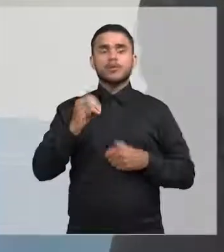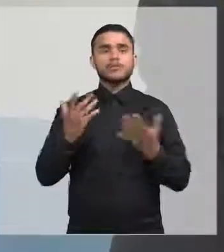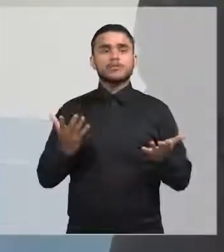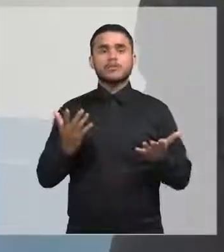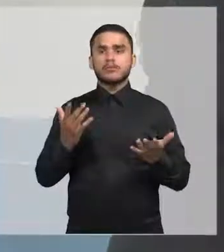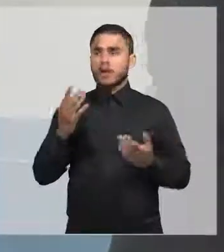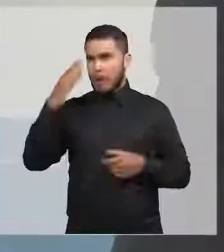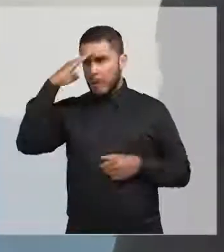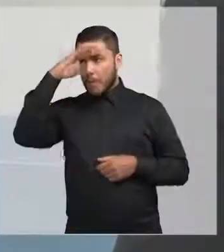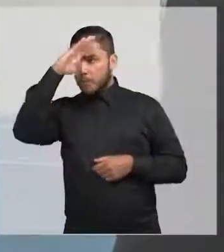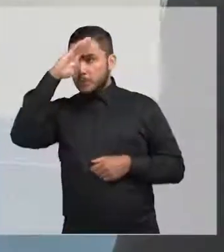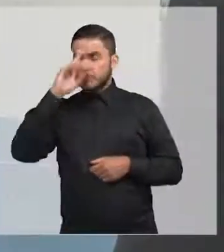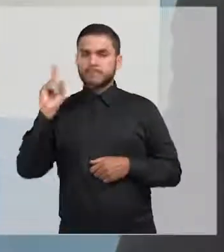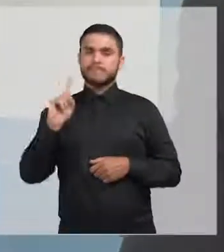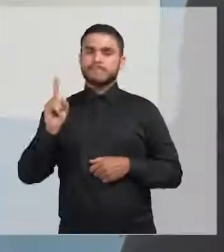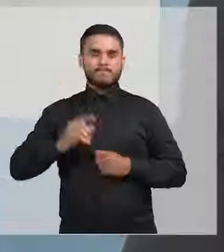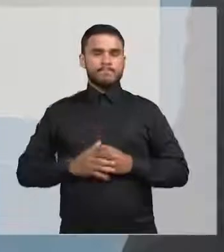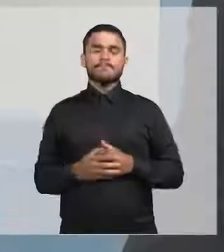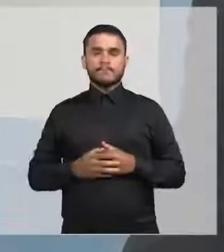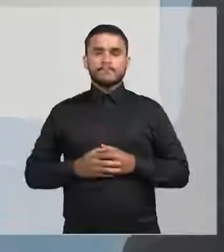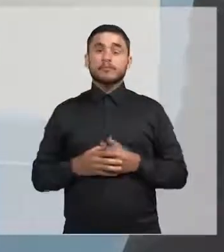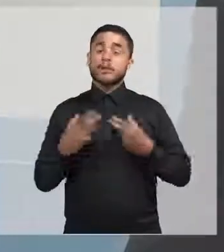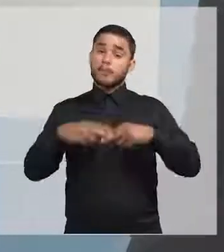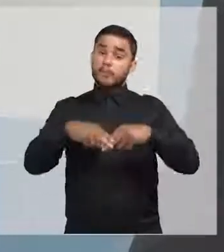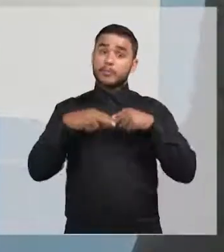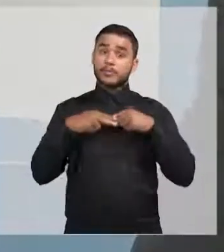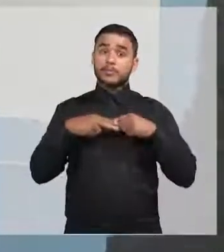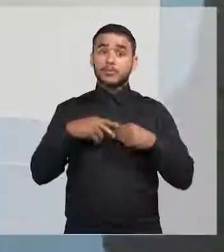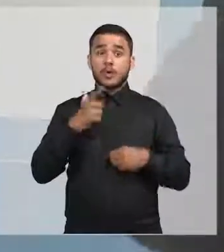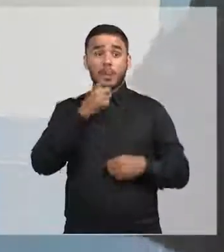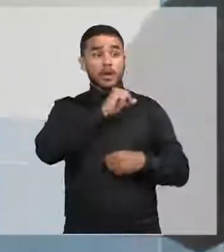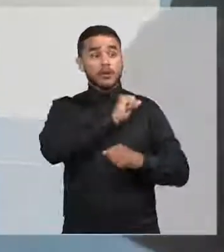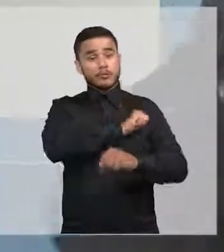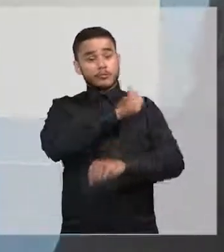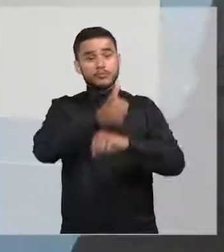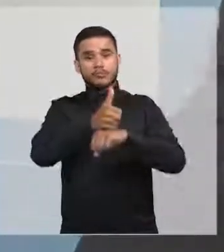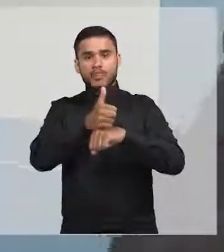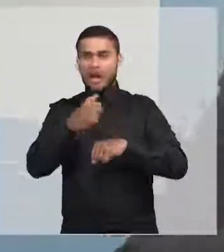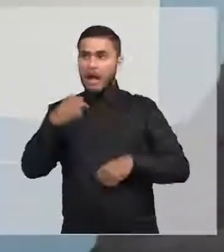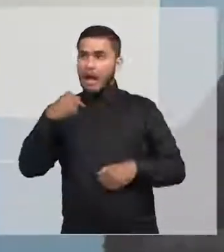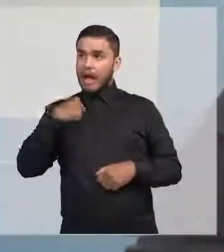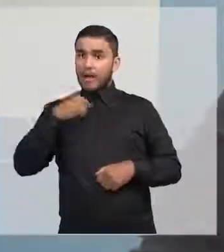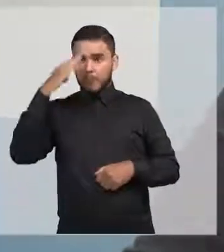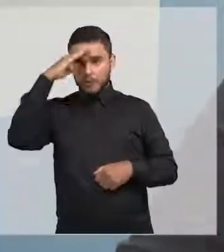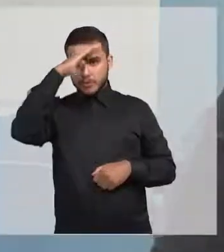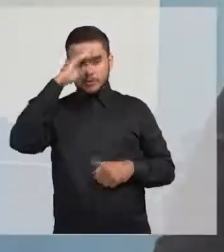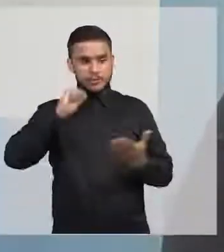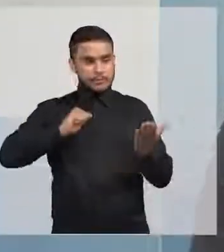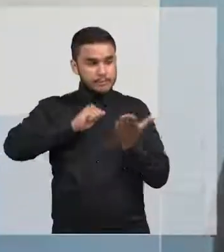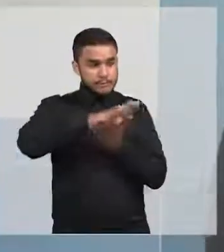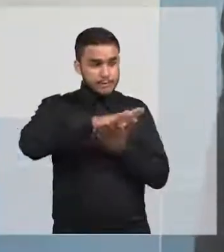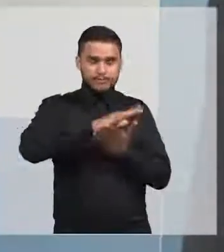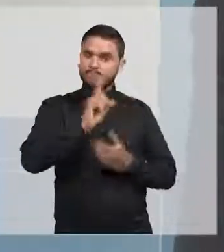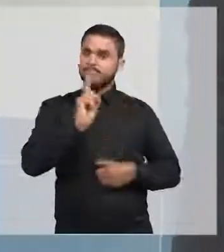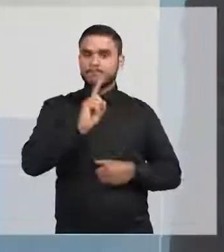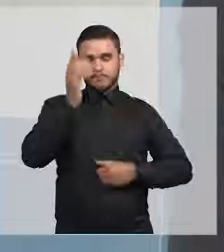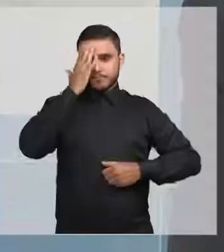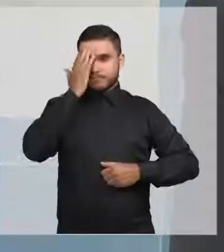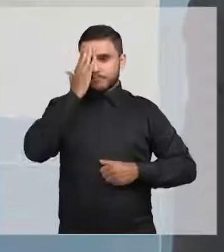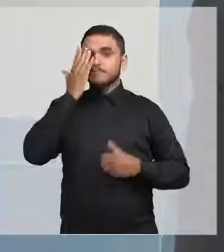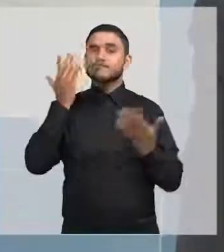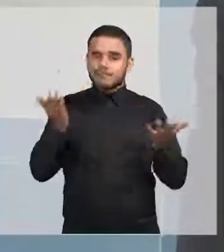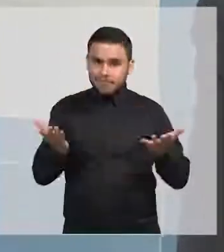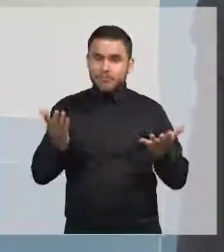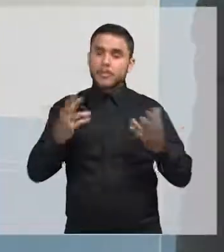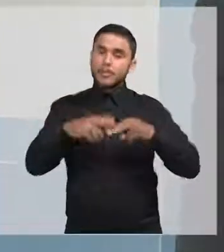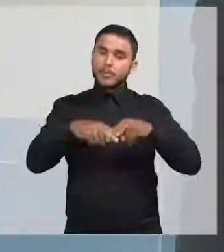você disse, já fica para aceitar. Agora, se estiver testando na base do convite que ele convidou